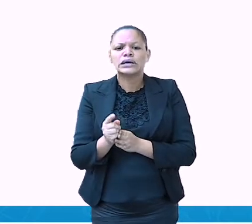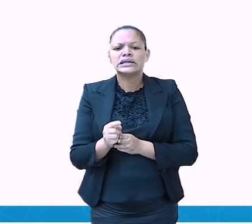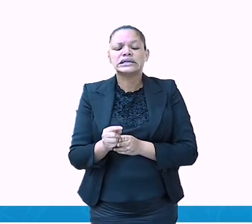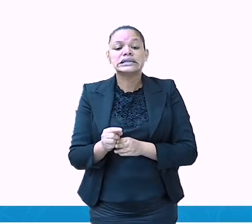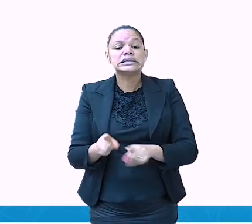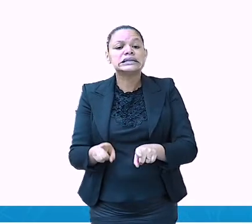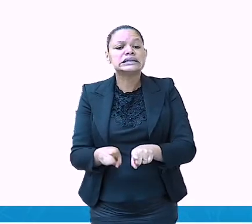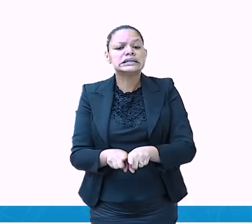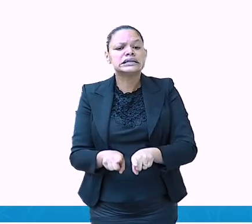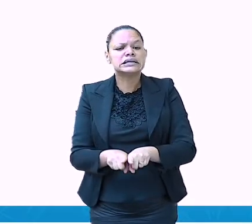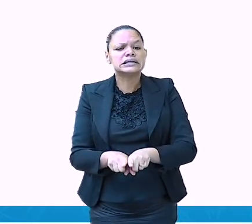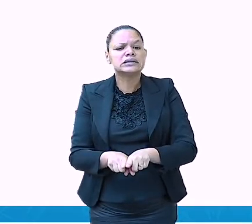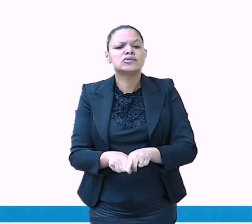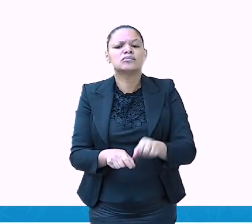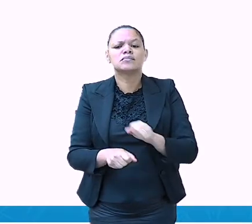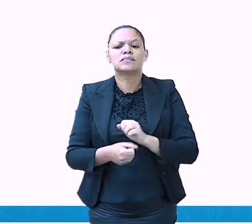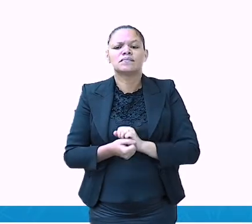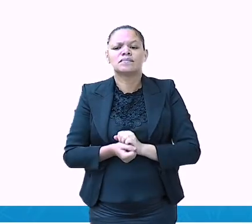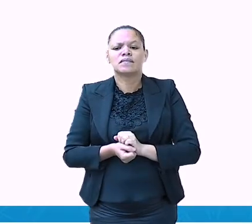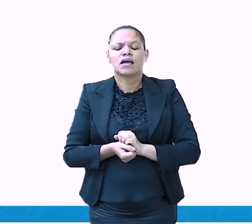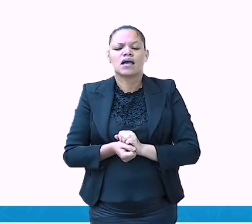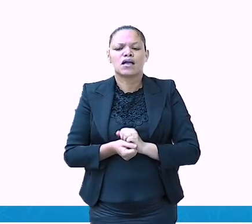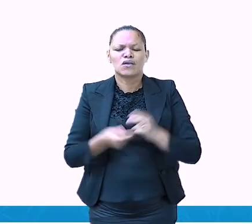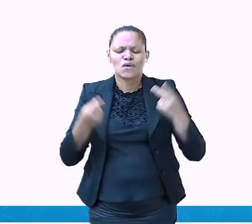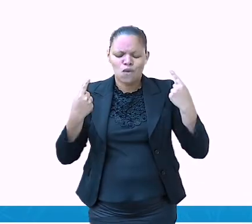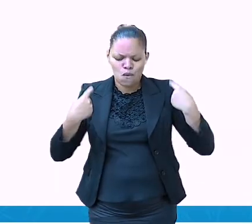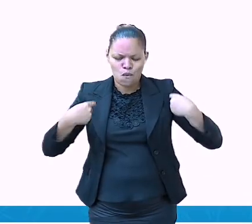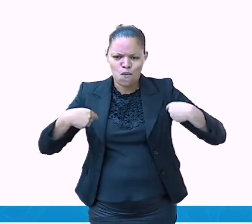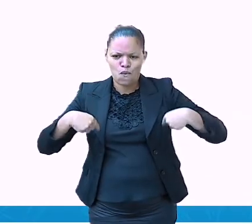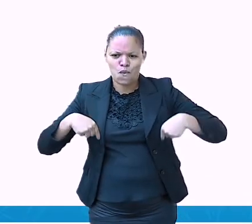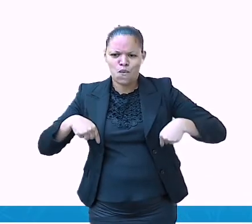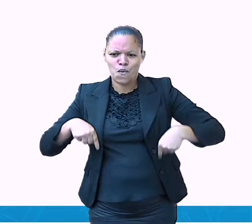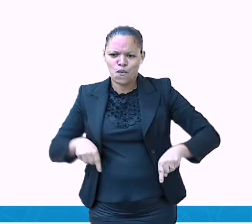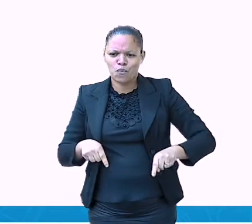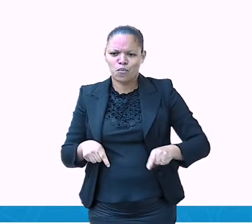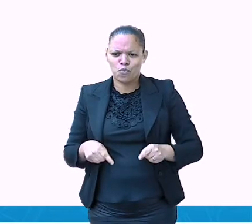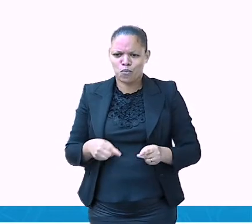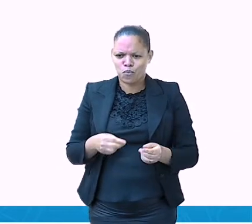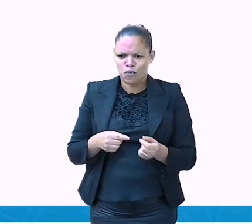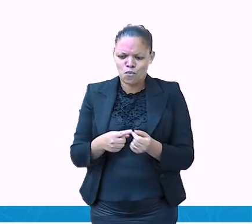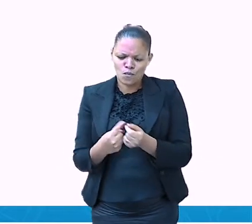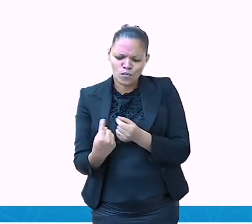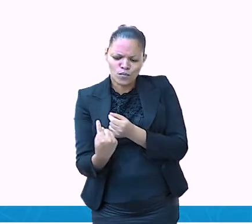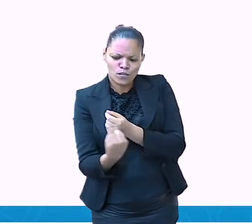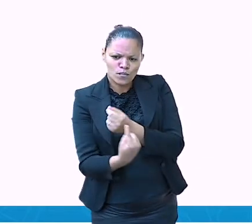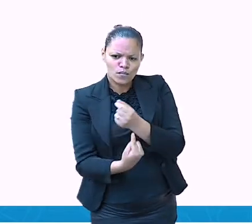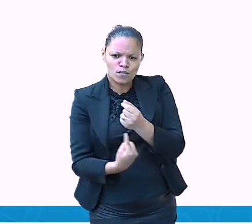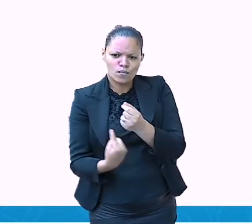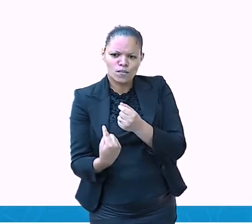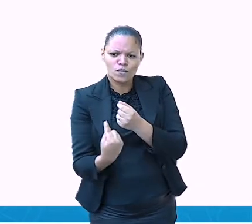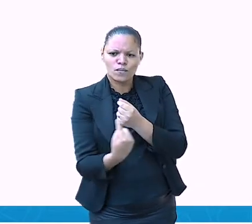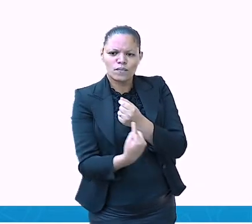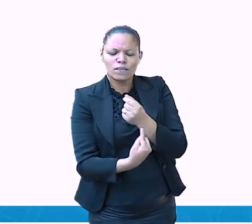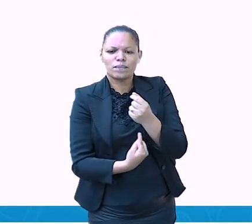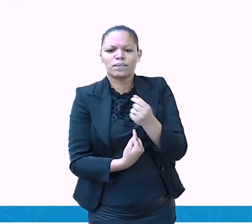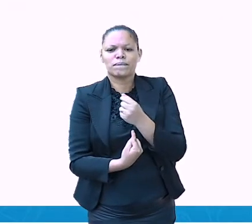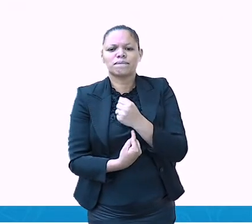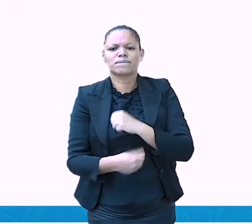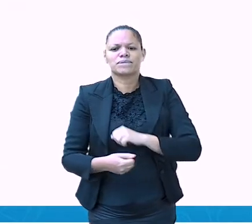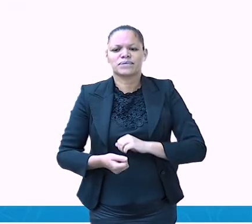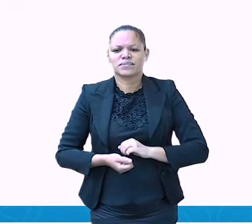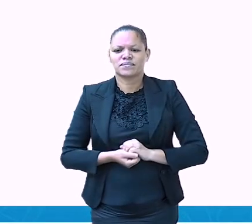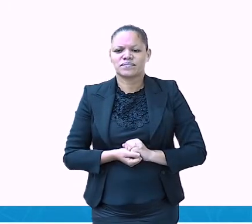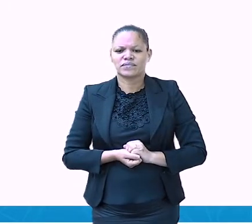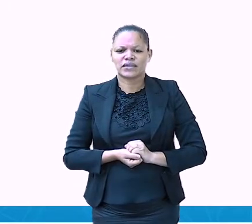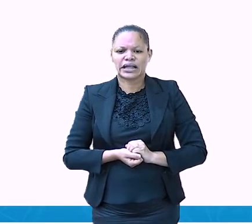E aí ele já tem 3 órgãos. Ele tem boca, intestino e ânus.